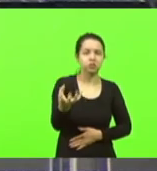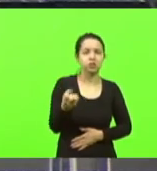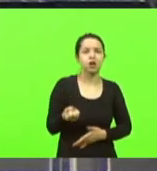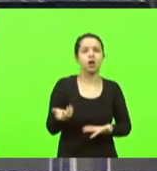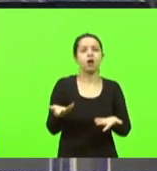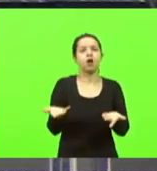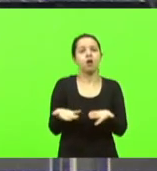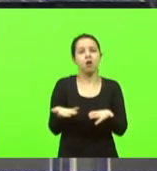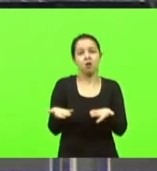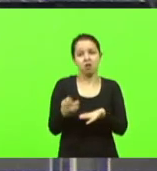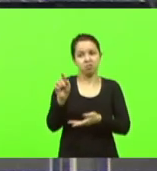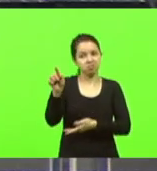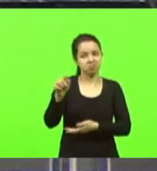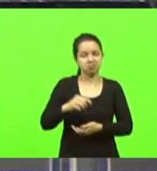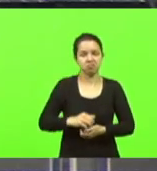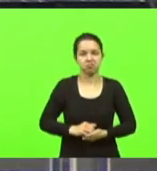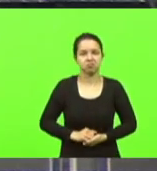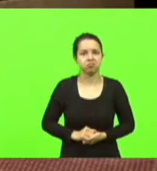instalar